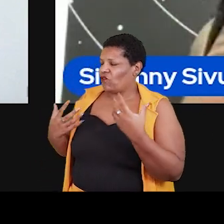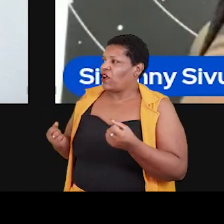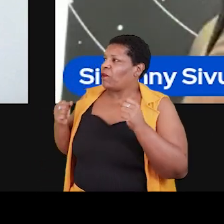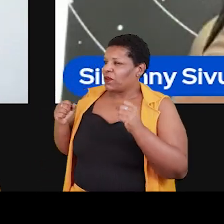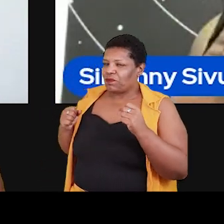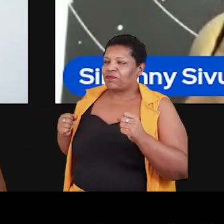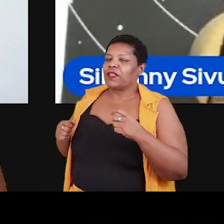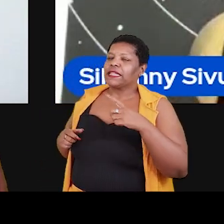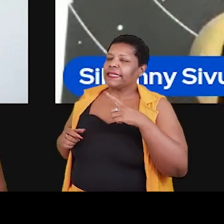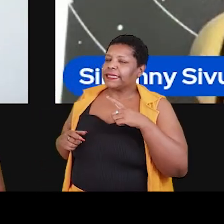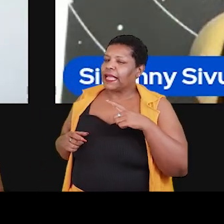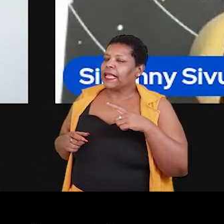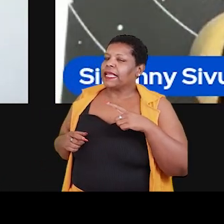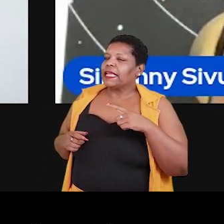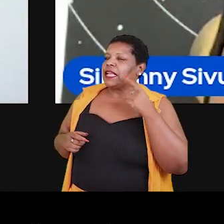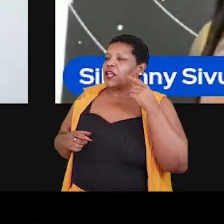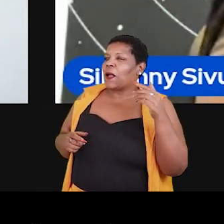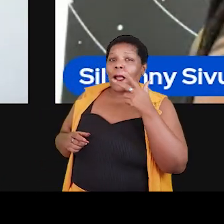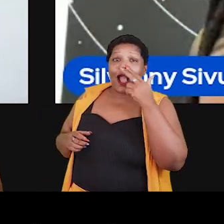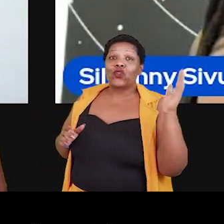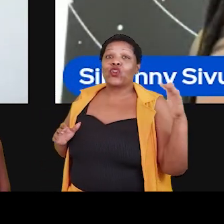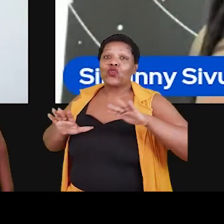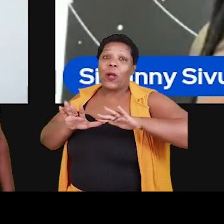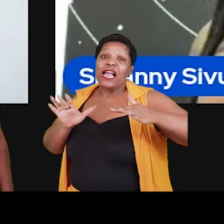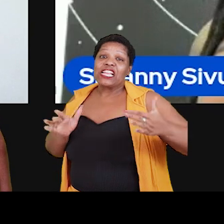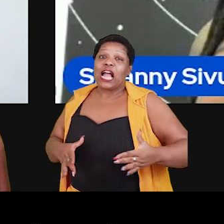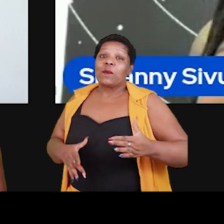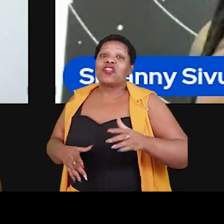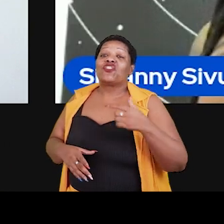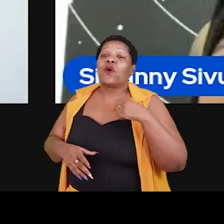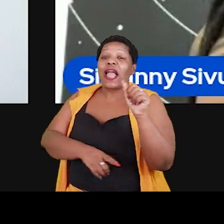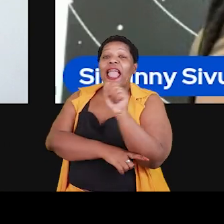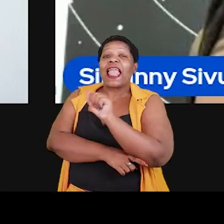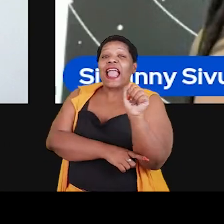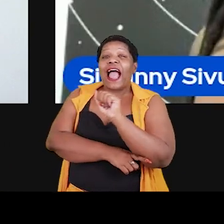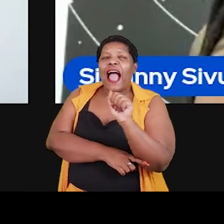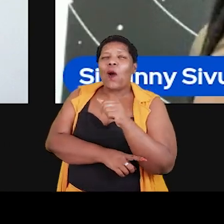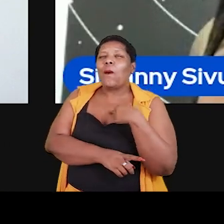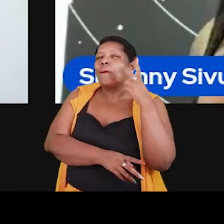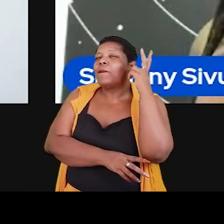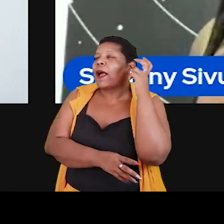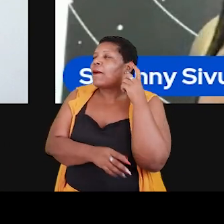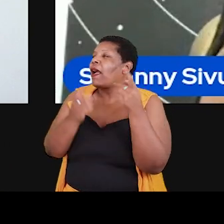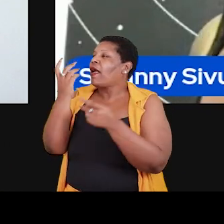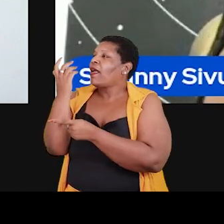mais cobel, eu trouxe uma chapa de carro, eu trouxe umas coisinhas ali